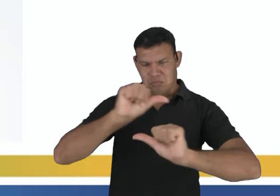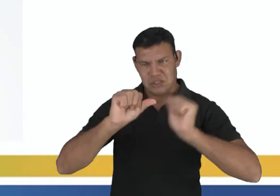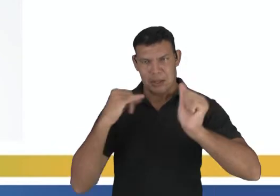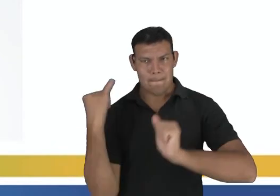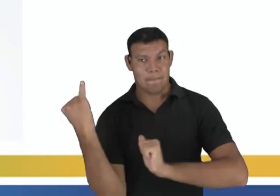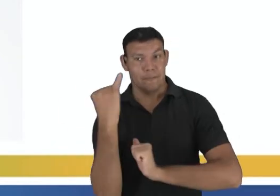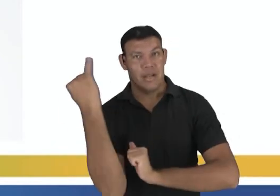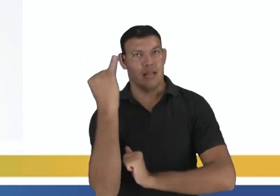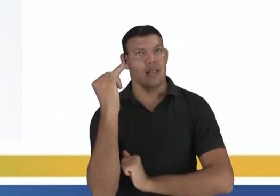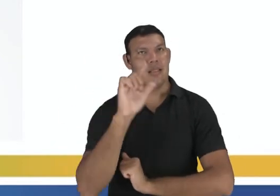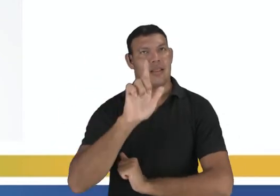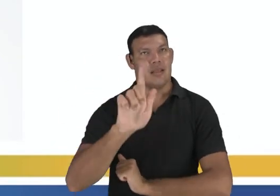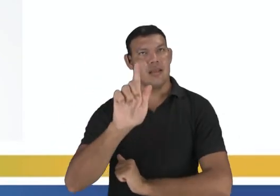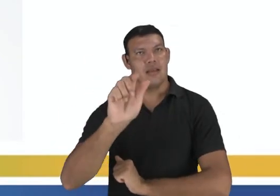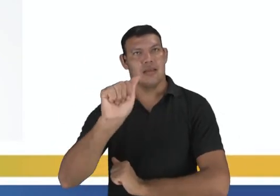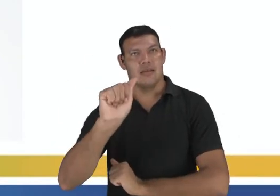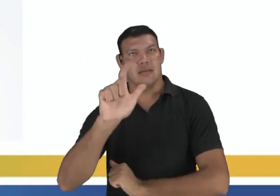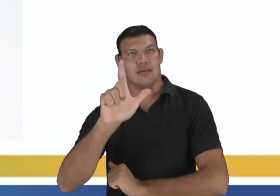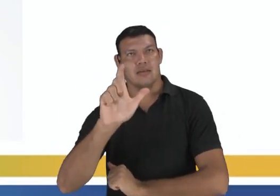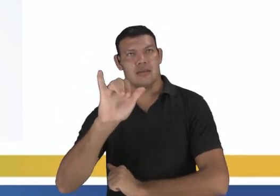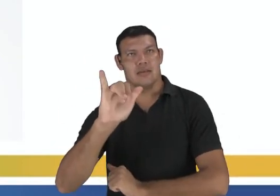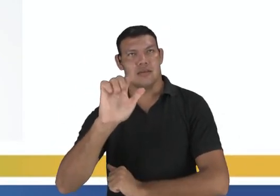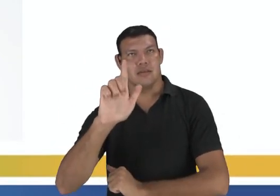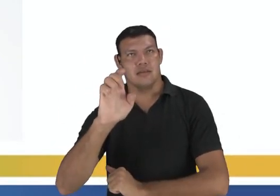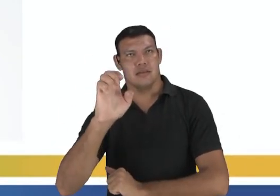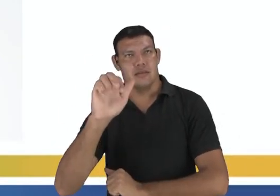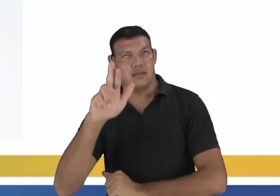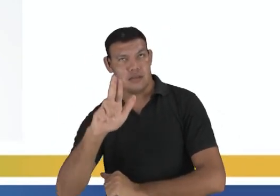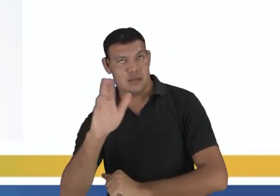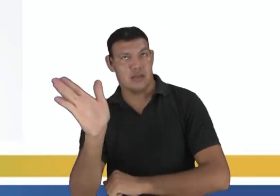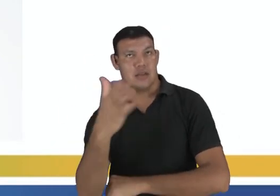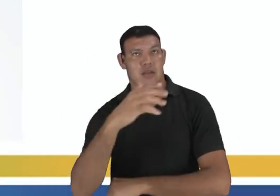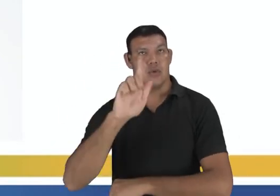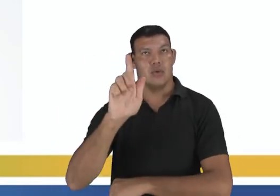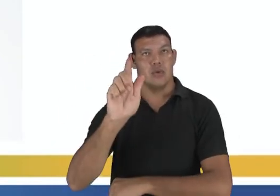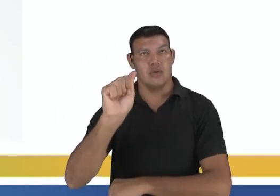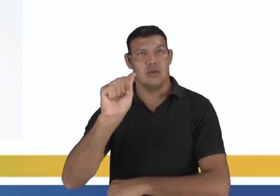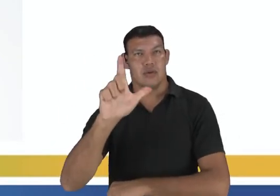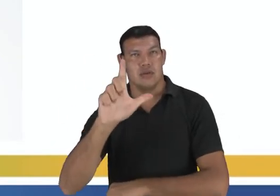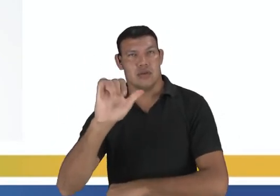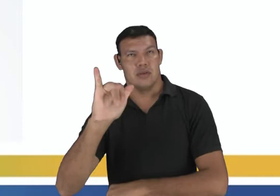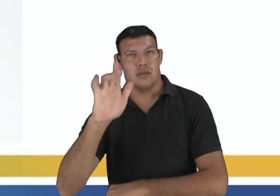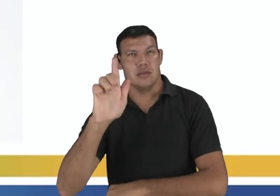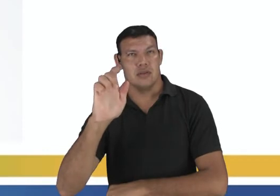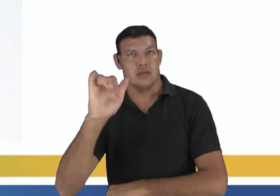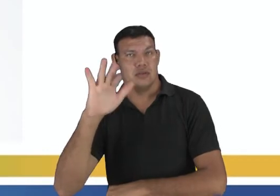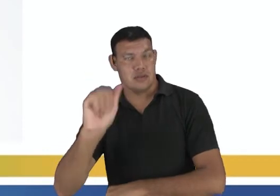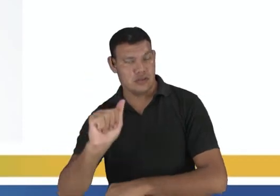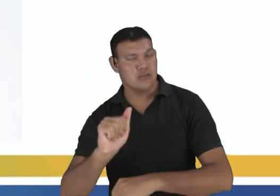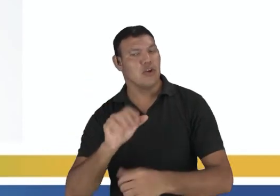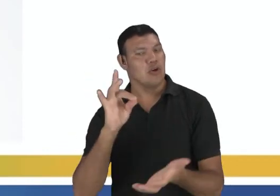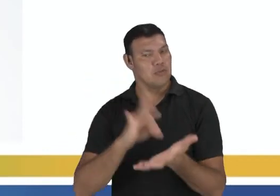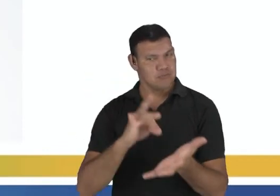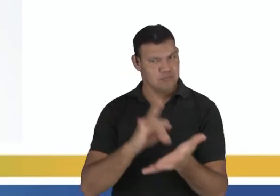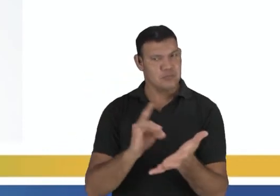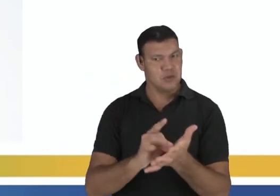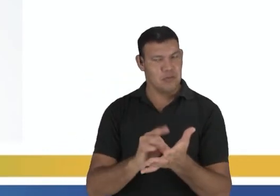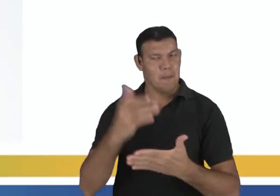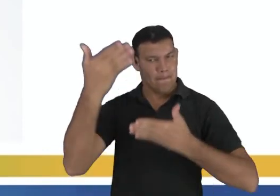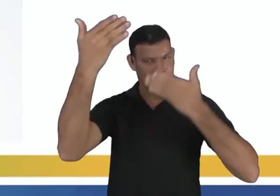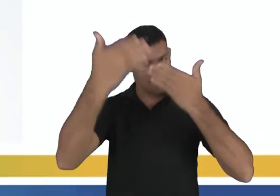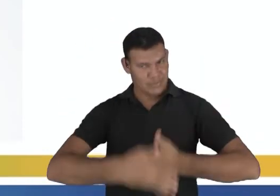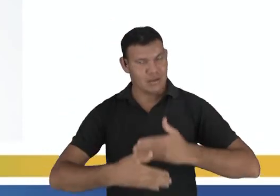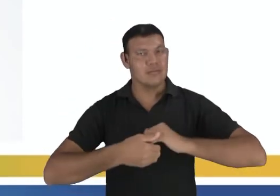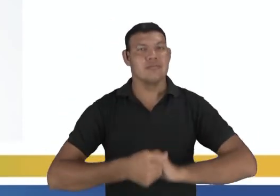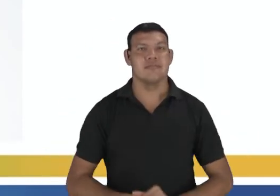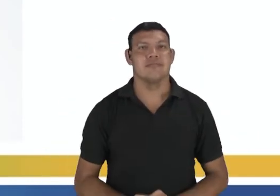é o chamado Galileu Galilei, porque ele consegue comprovar. Tinha Copérnico, Tinha outros que acreditavam na